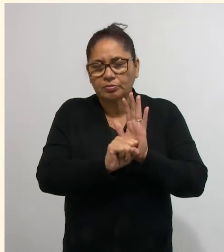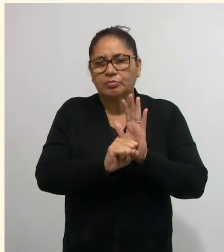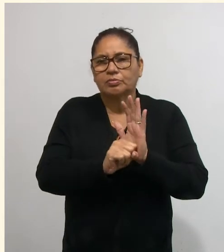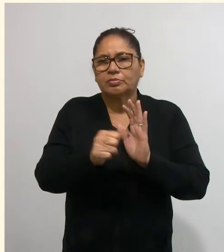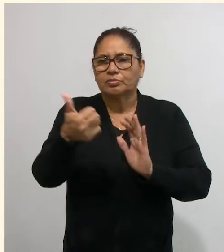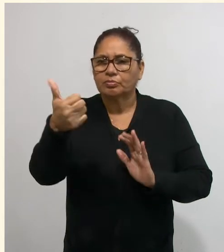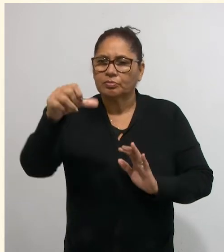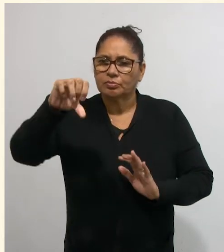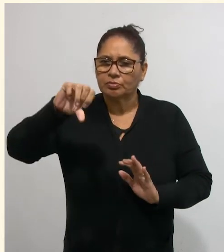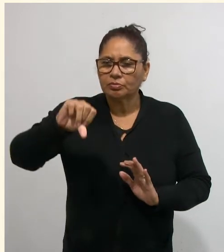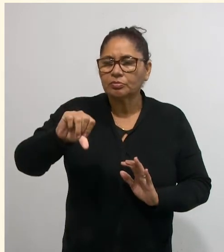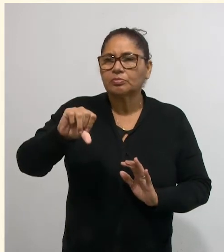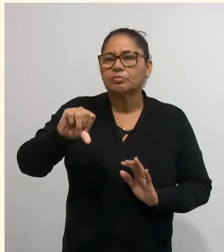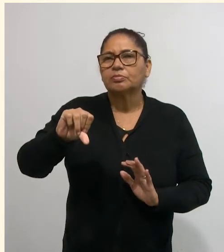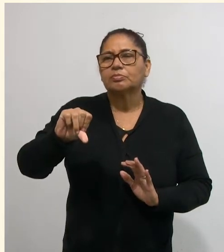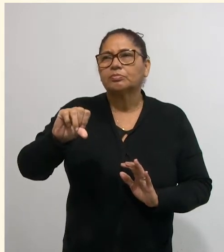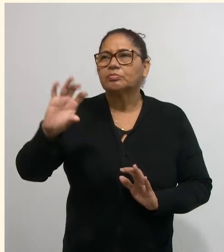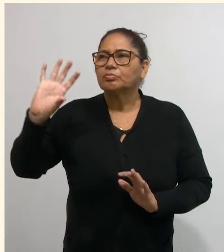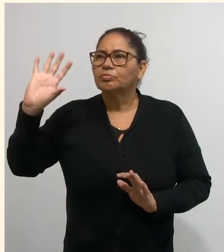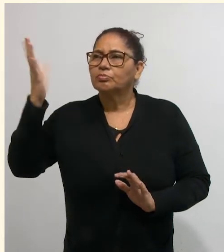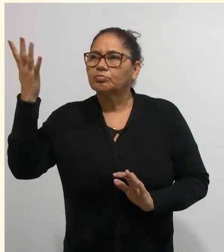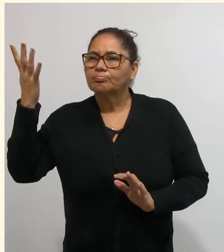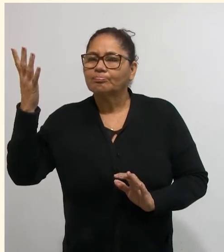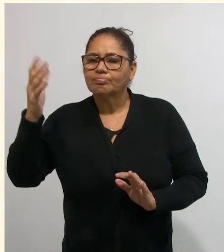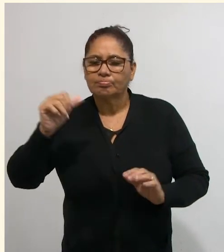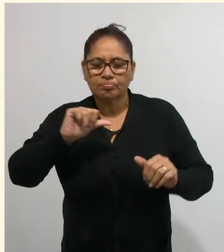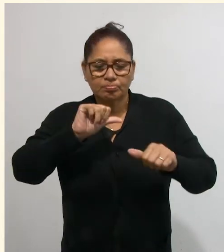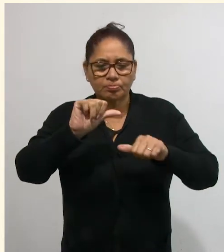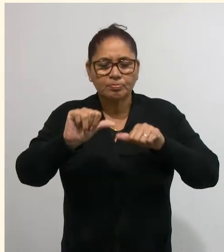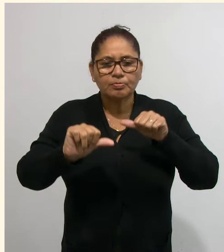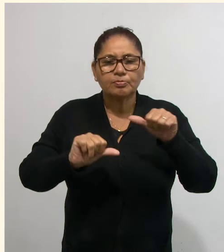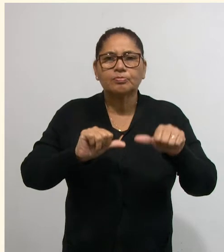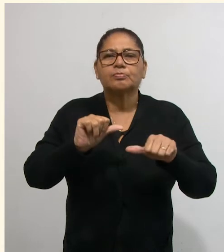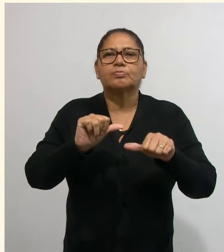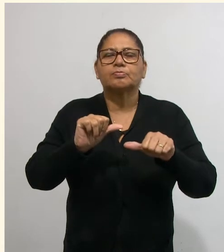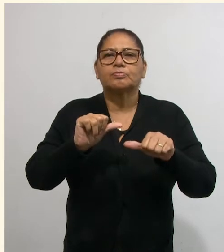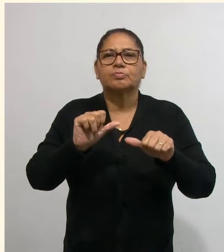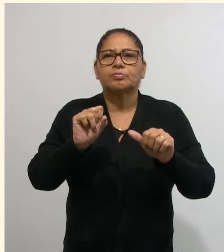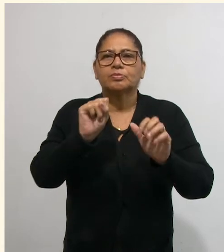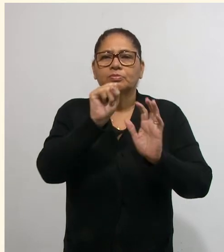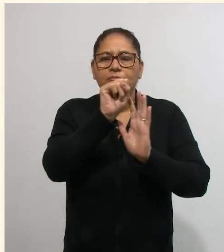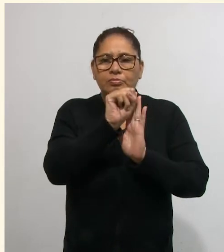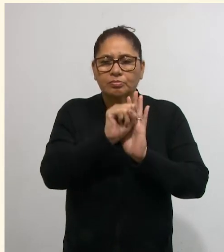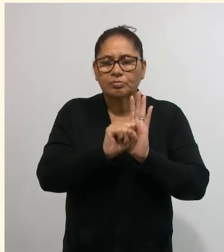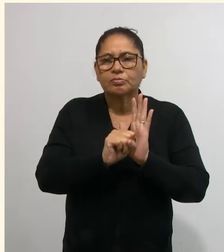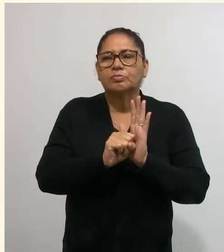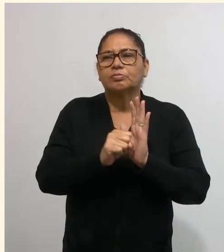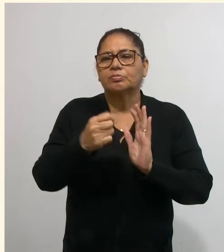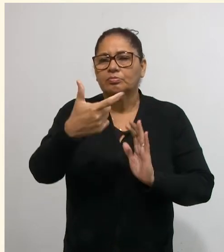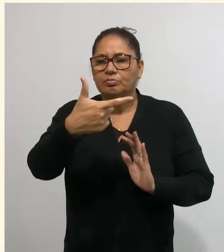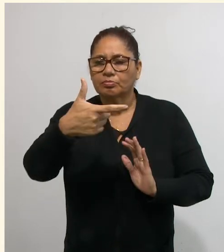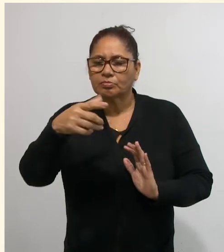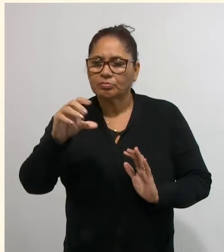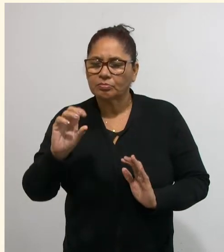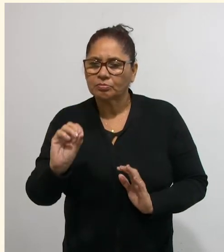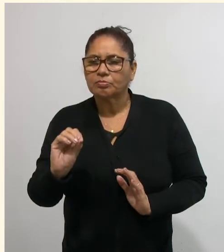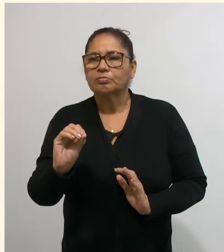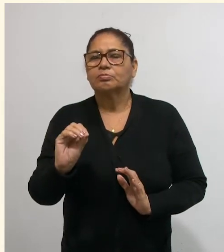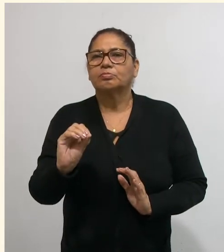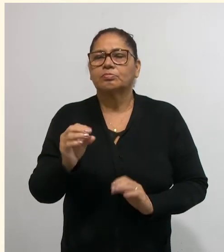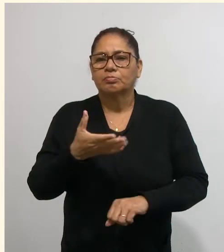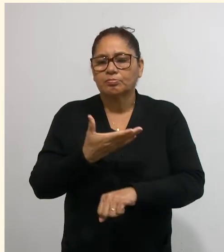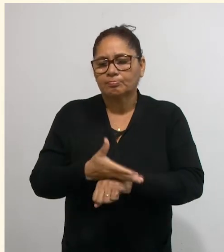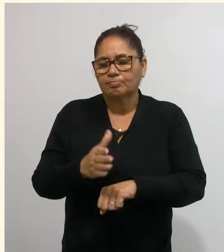houve algumas mudanças, né, e no século XX que as mudanças vieram significativamente para as